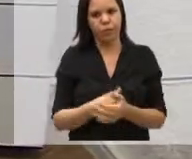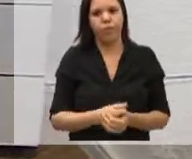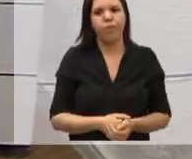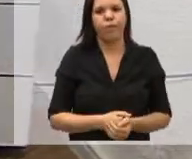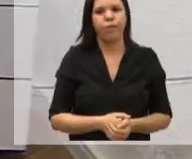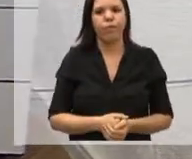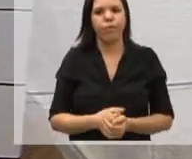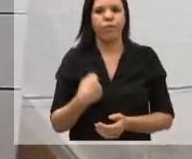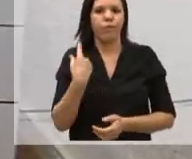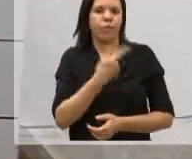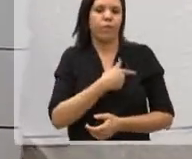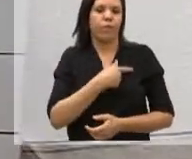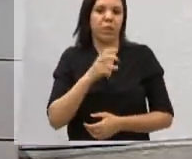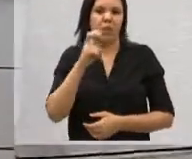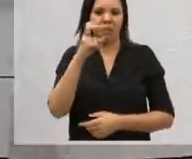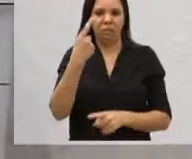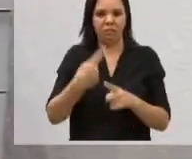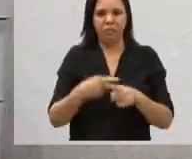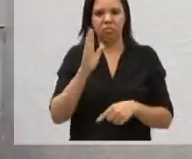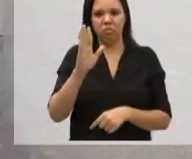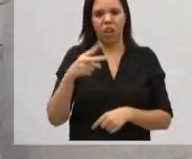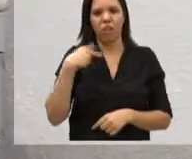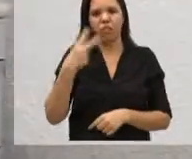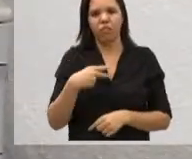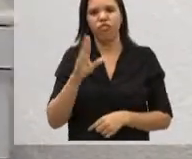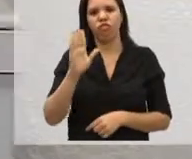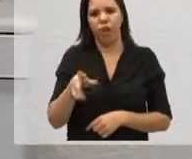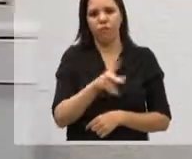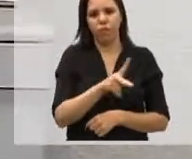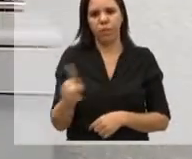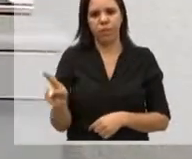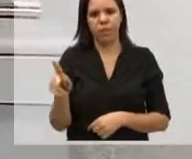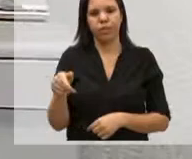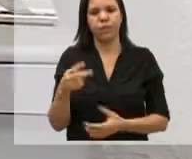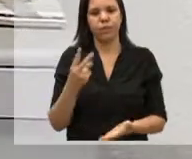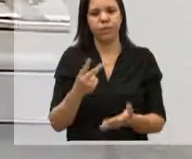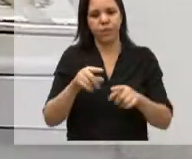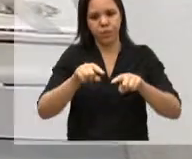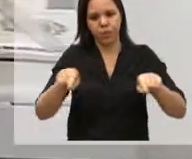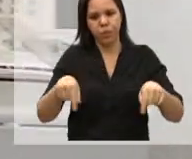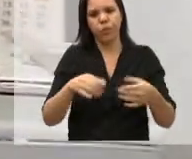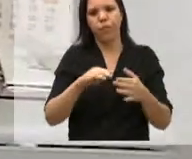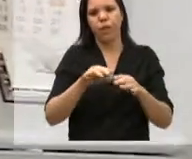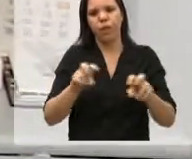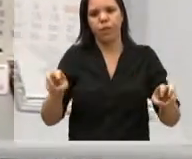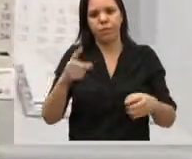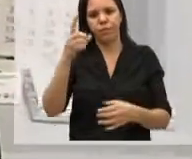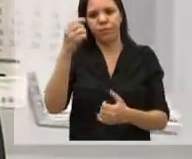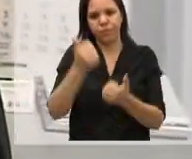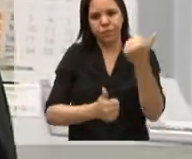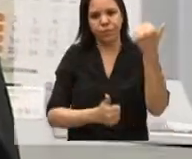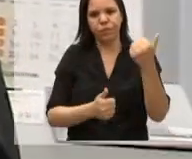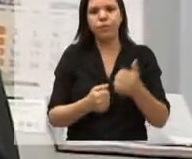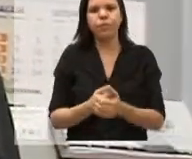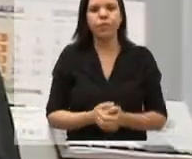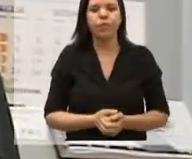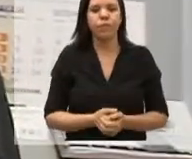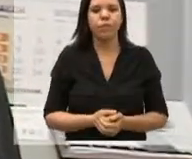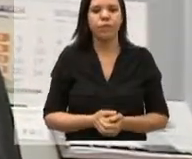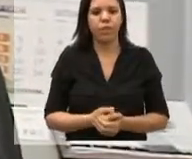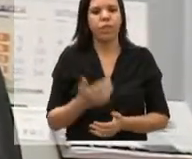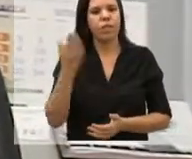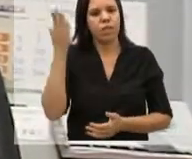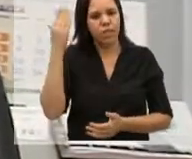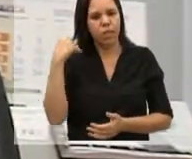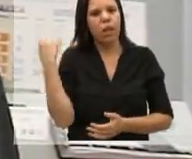e nós estamos no 5º mandato. Já fui presidente, hoje na mesa diretora, e a gente entende que é